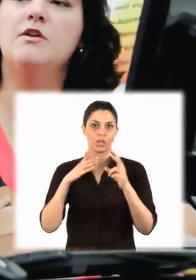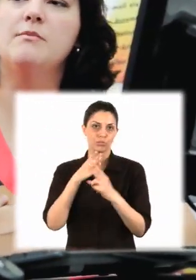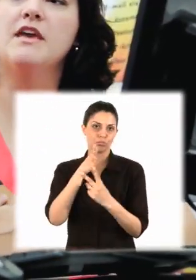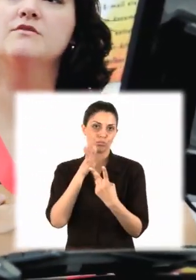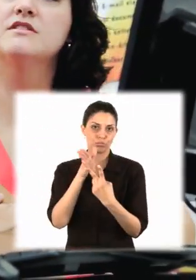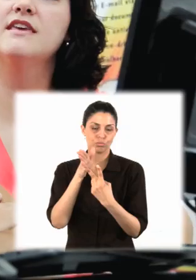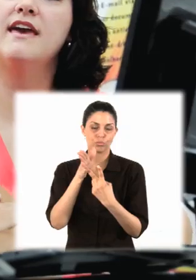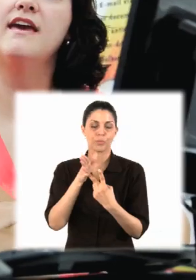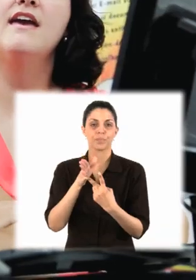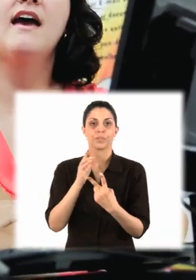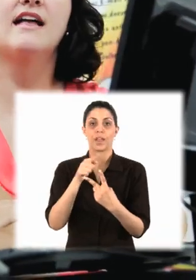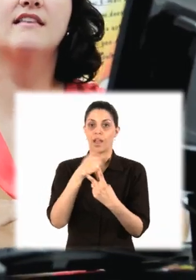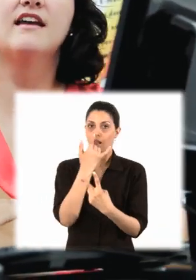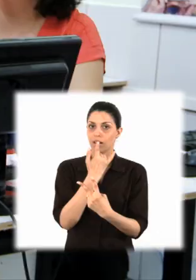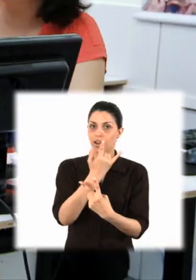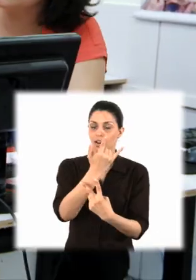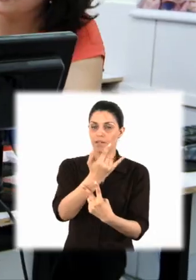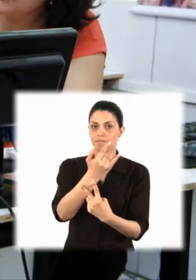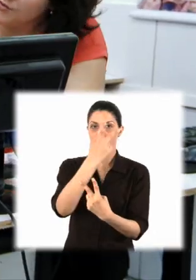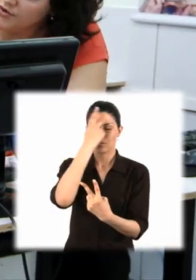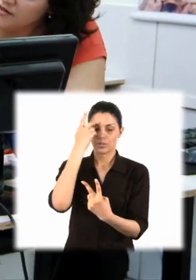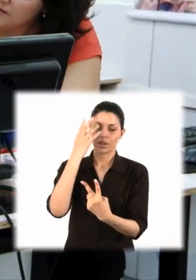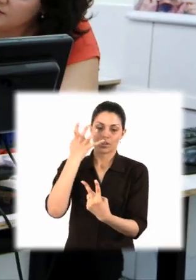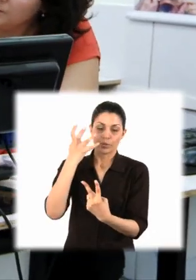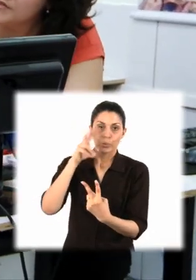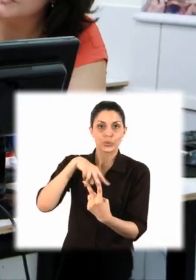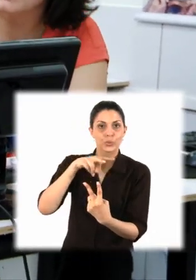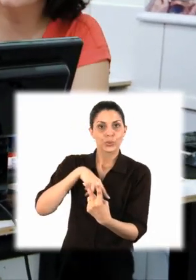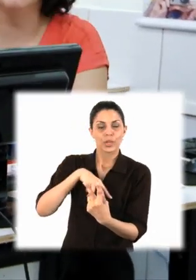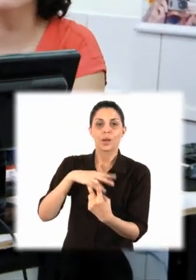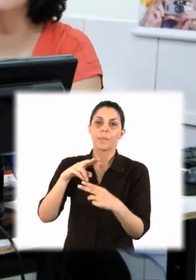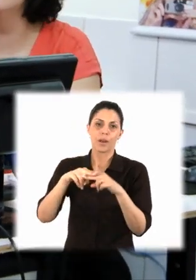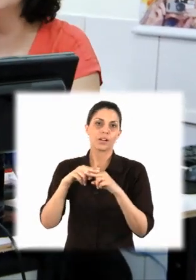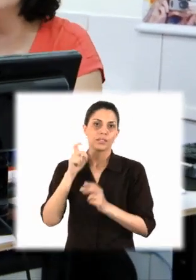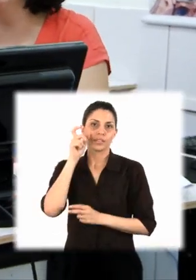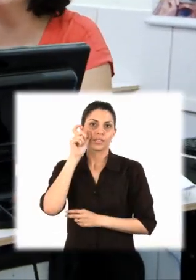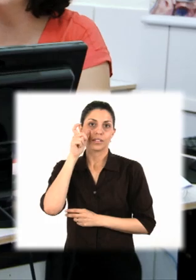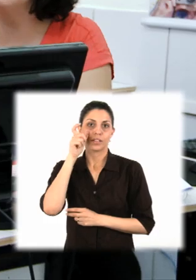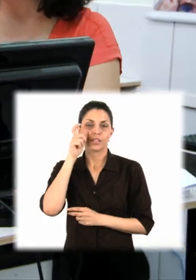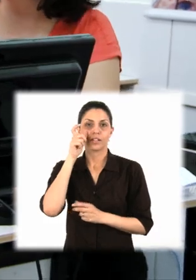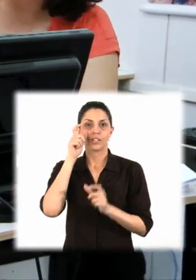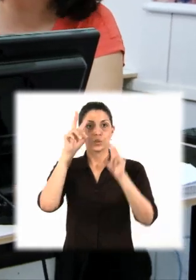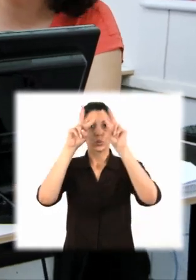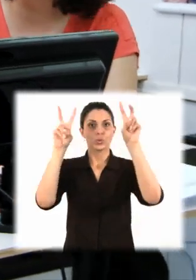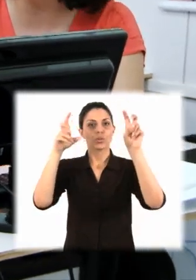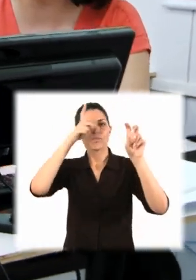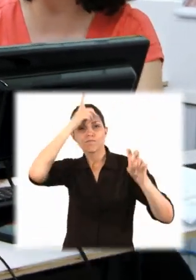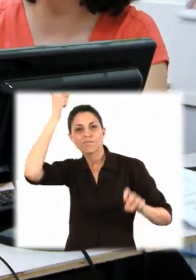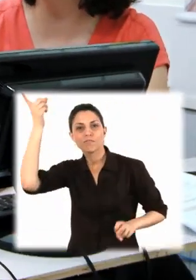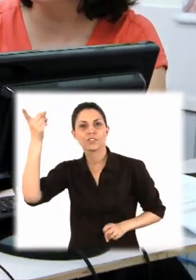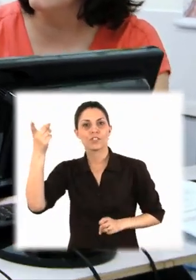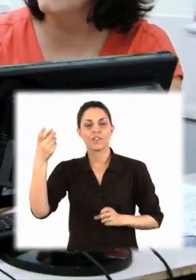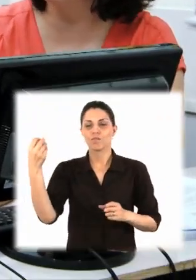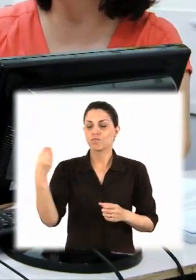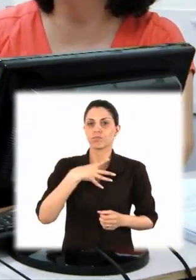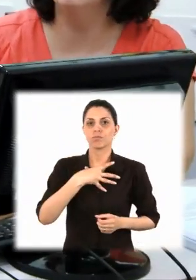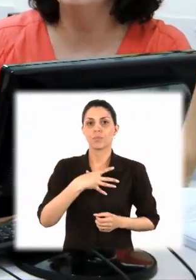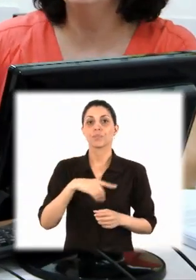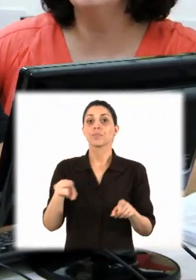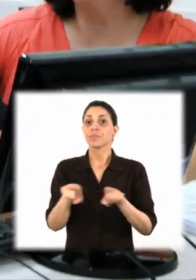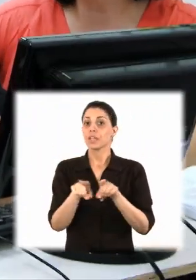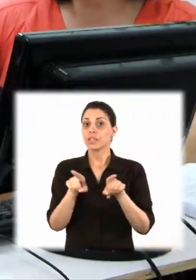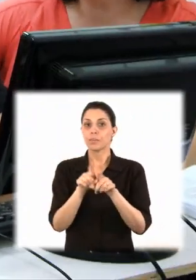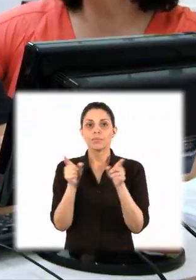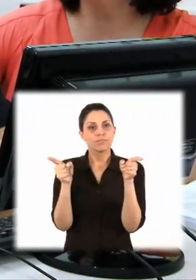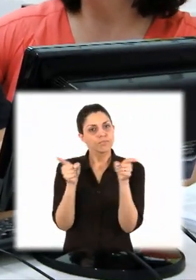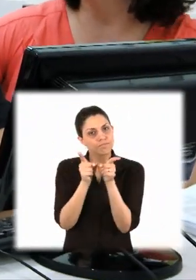funções, pelo menos, que é atrair o seu leitor, então por isso que é interessante que seja um título criativo, original e tal,